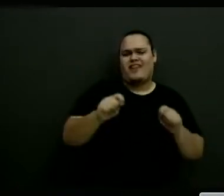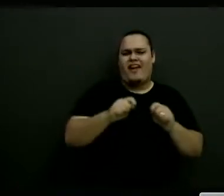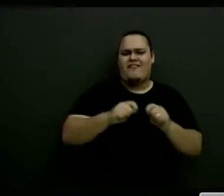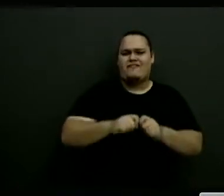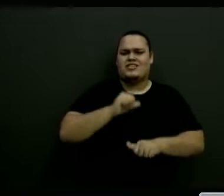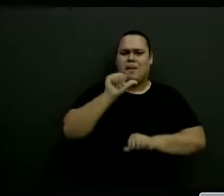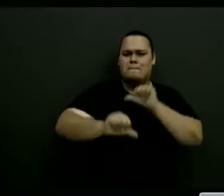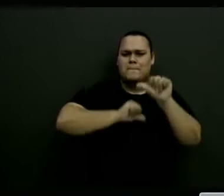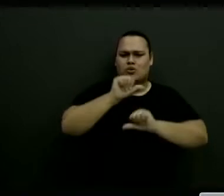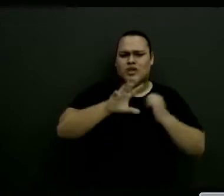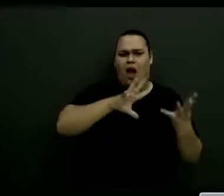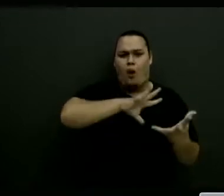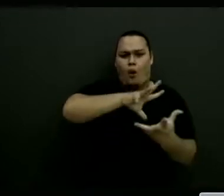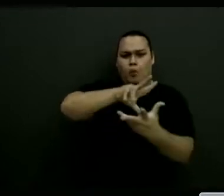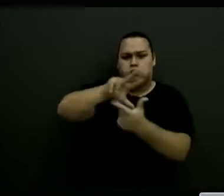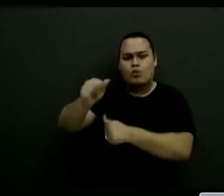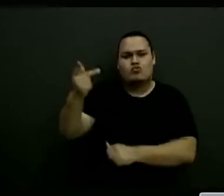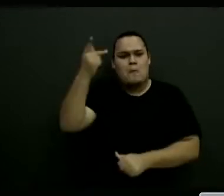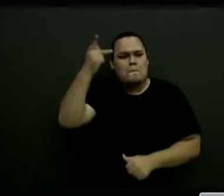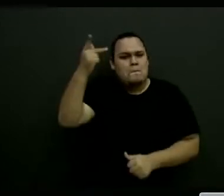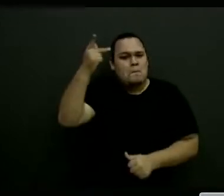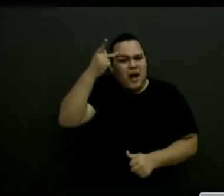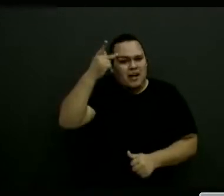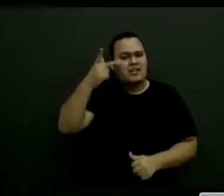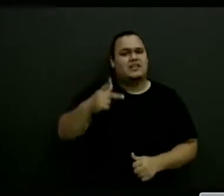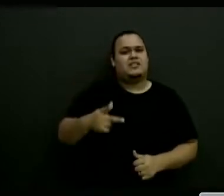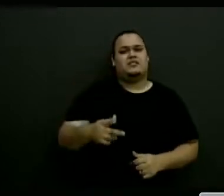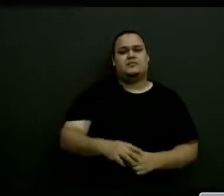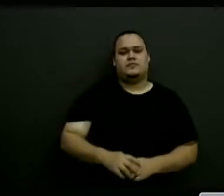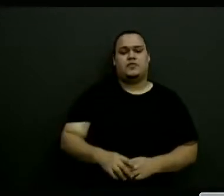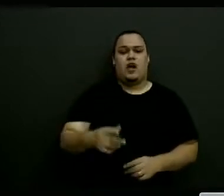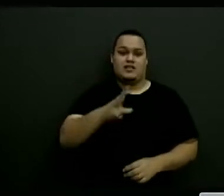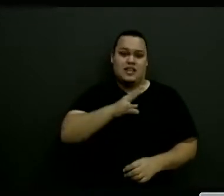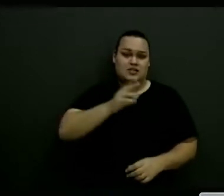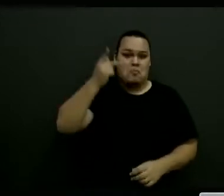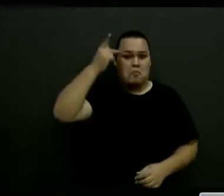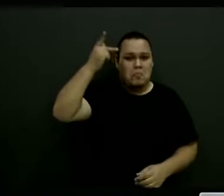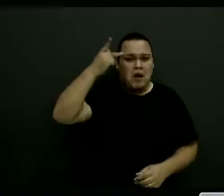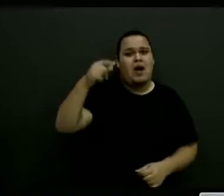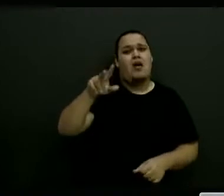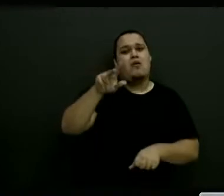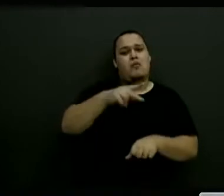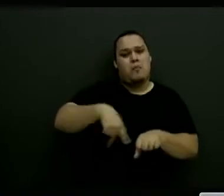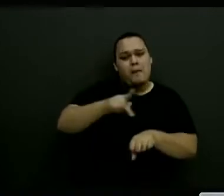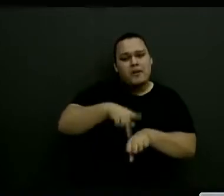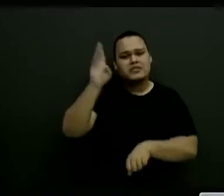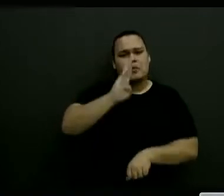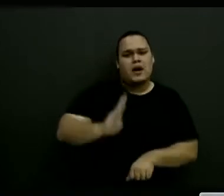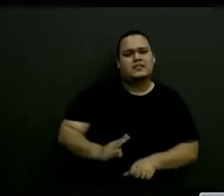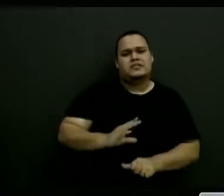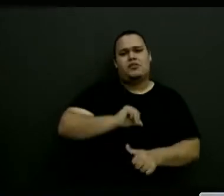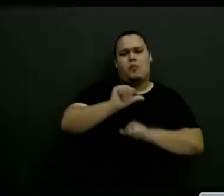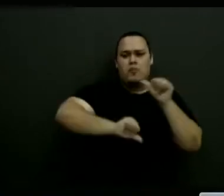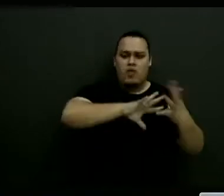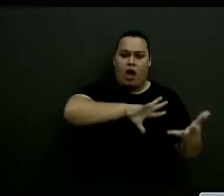Paulo e a Brasil para Cristo. Que se acenda um fogo que avivará o espírito da igreja,